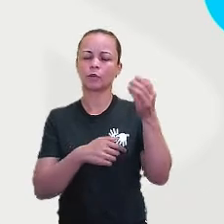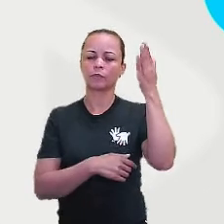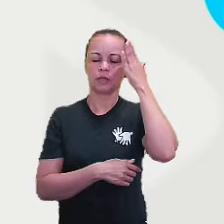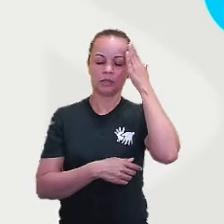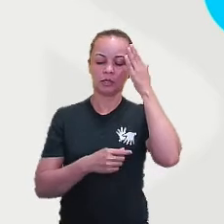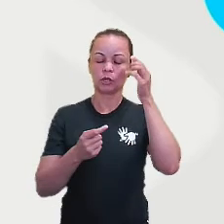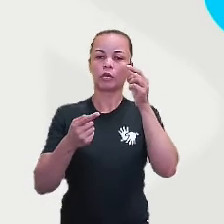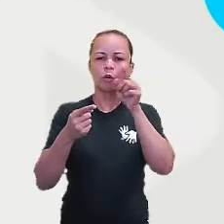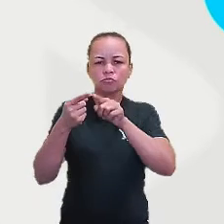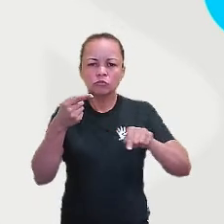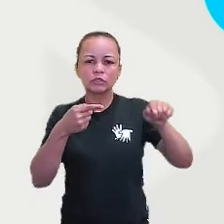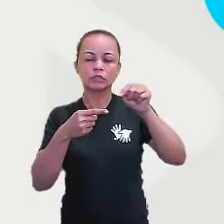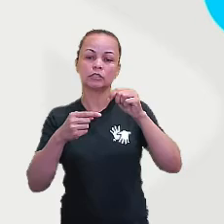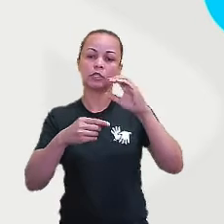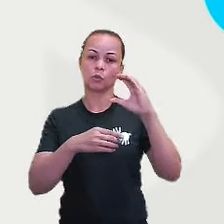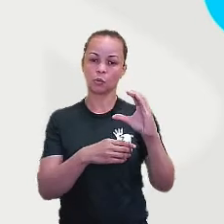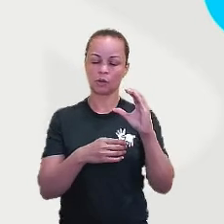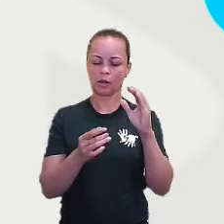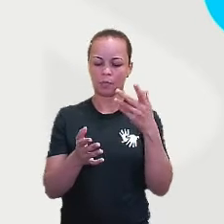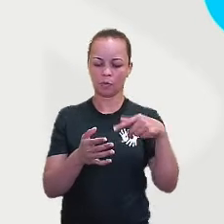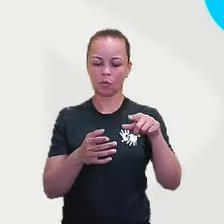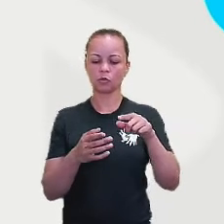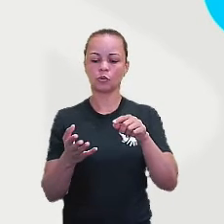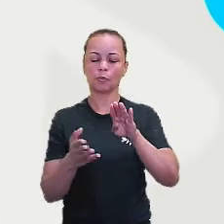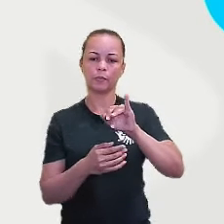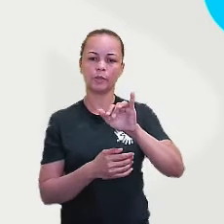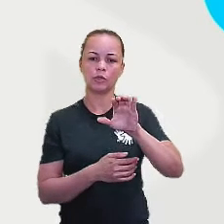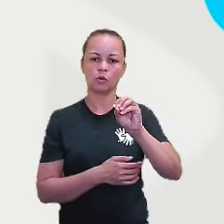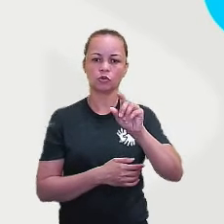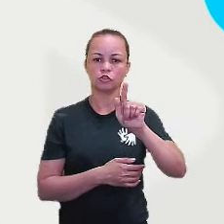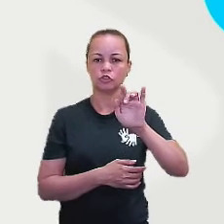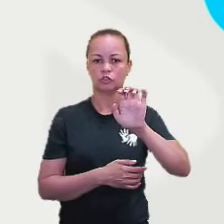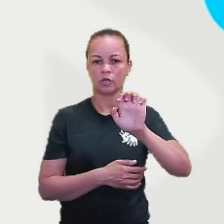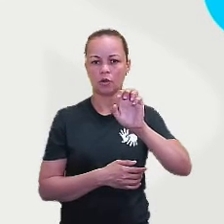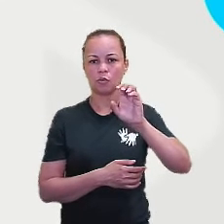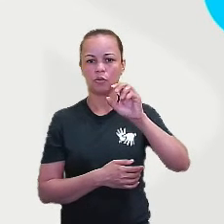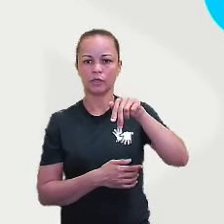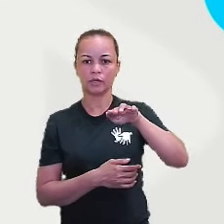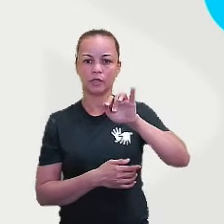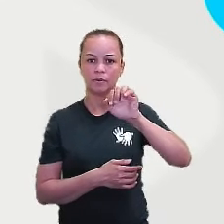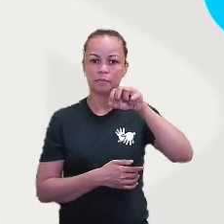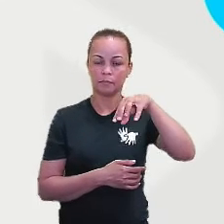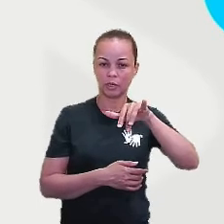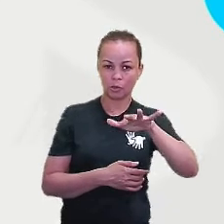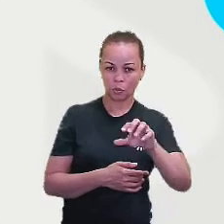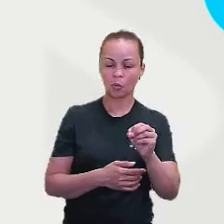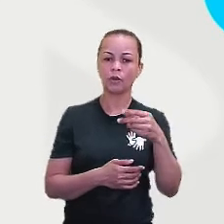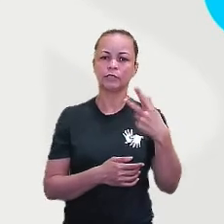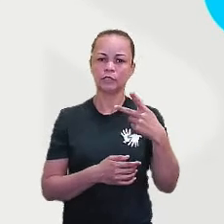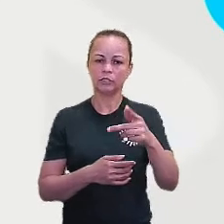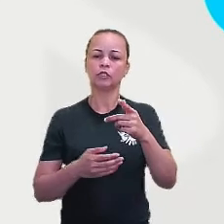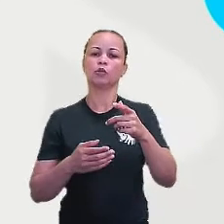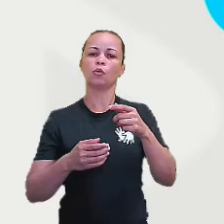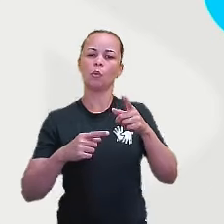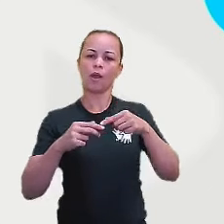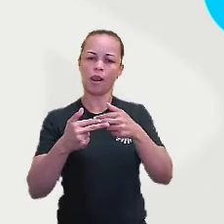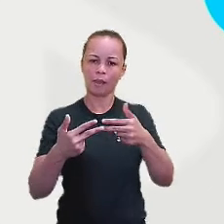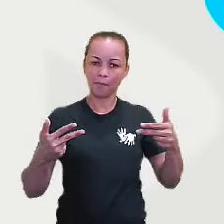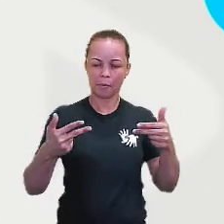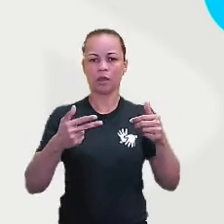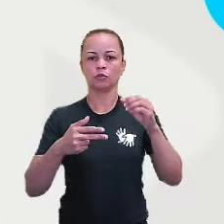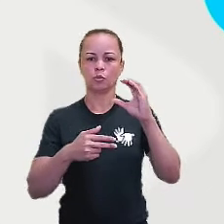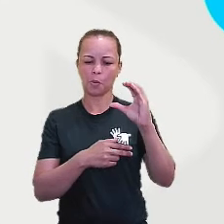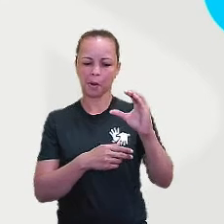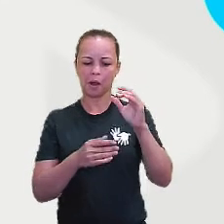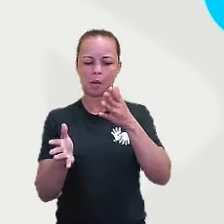carbono é um ciclo biogeoquímico. Guarda essa informação, no qual o elemento carbono, que tem tudo a ver com você, tem tudo a